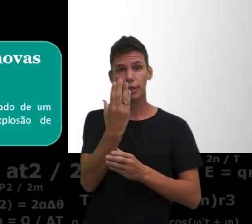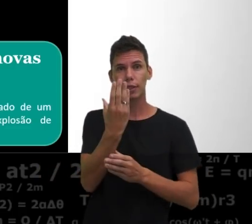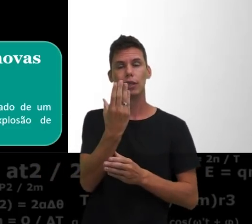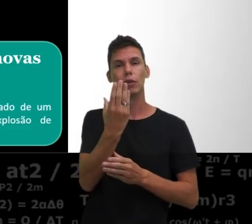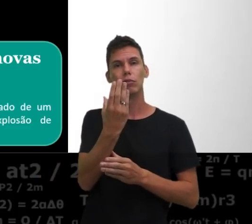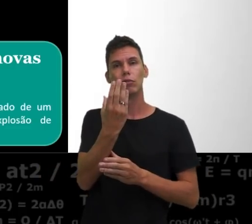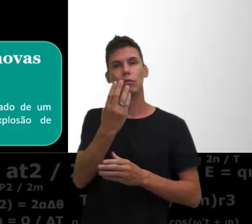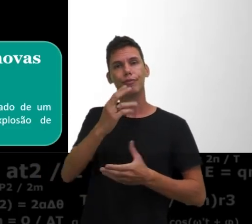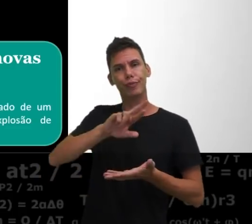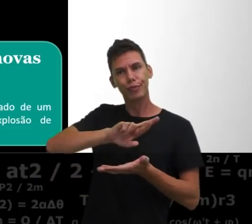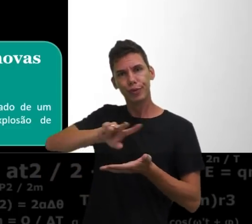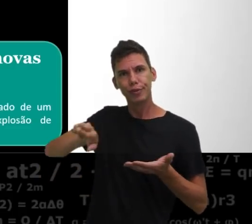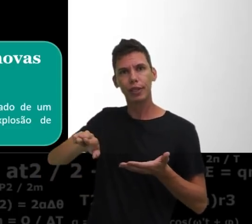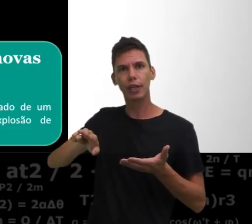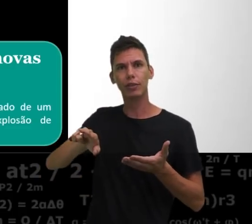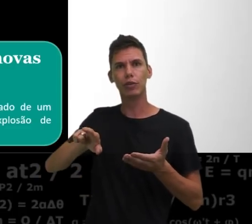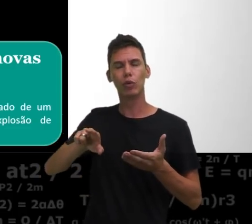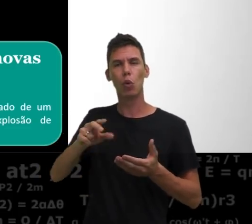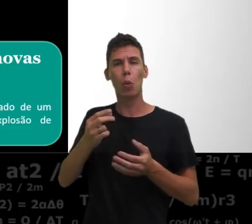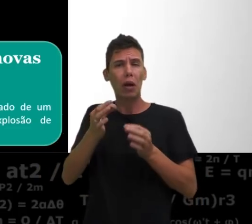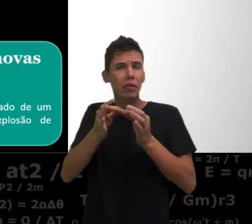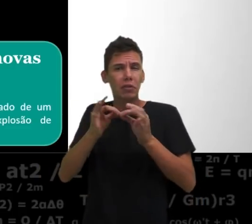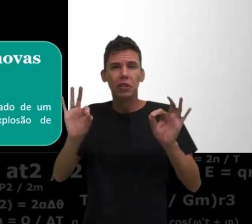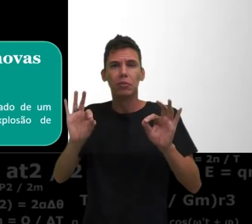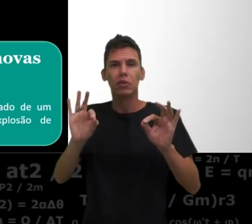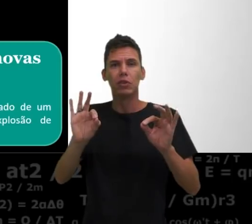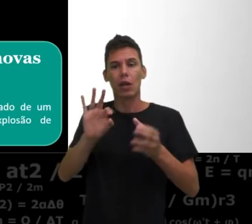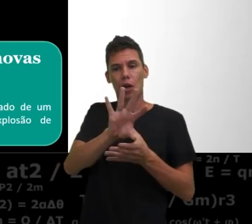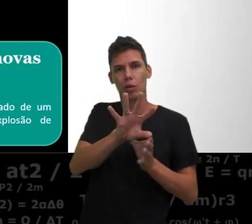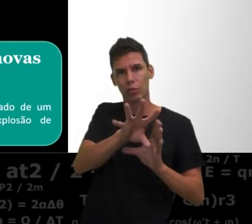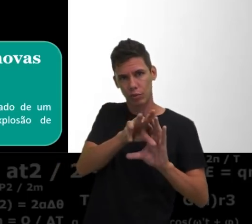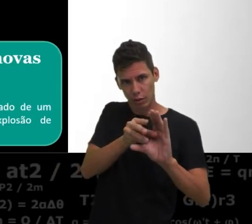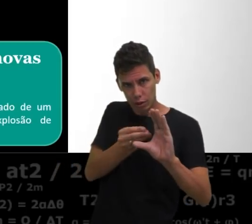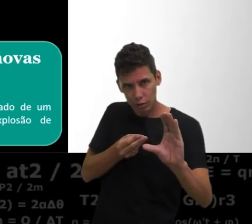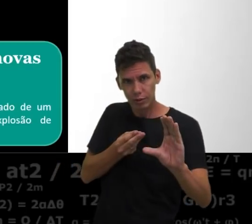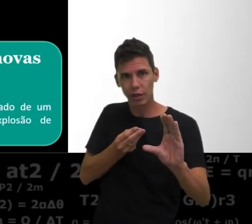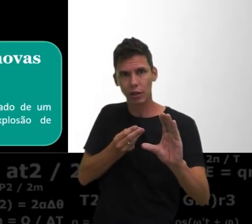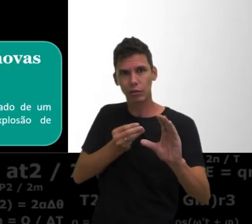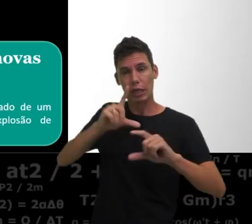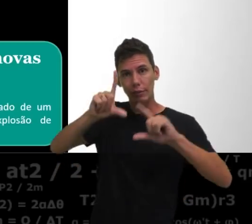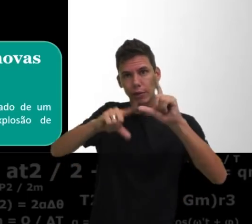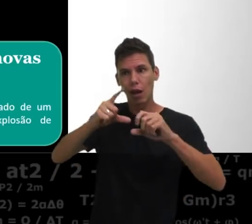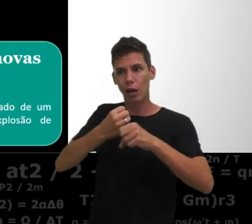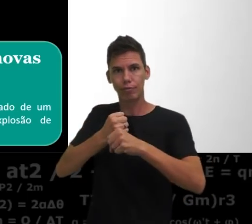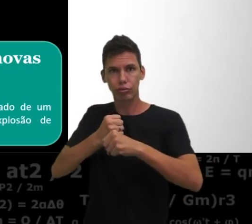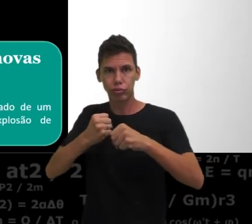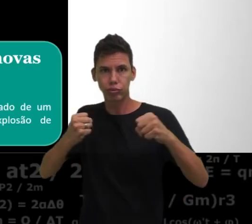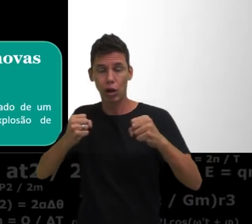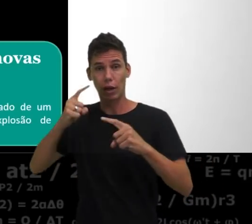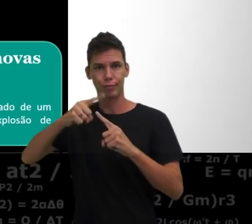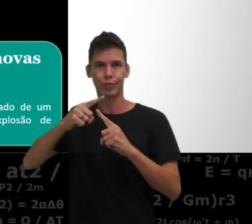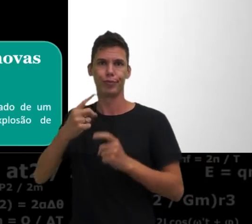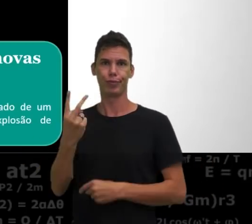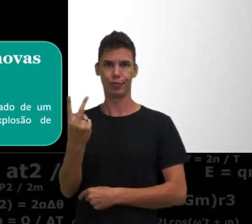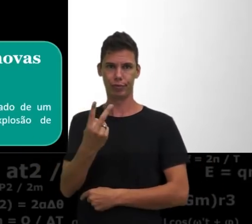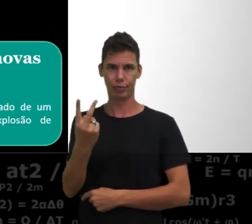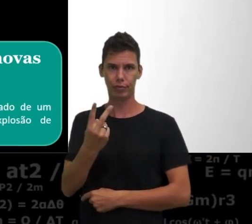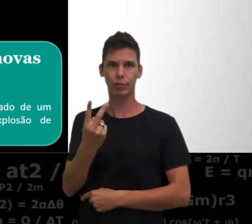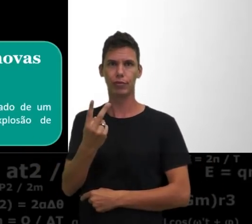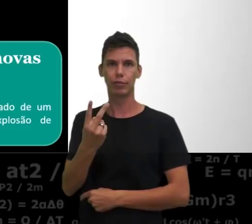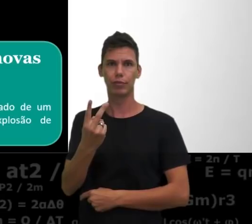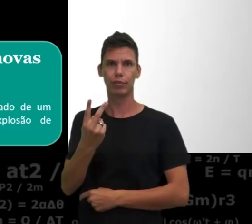mais comuns, eles são buracos negros estelares, e aí eles se formam em explosões de supernova do tipo 2, e